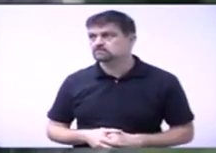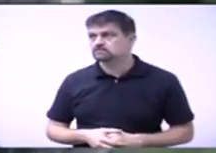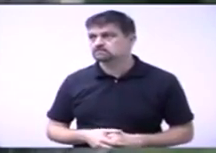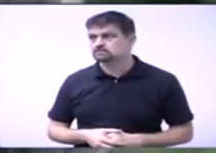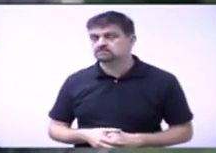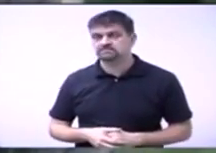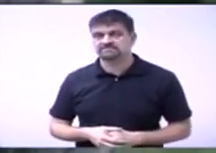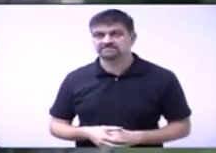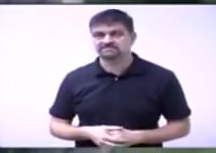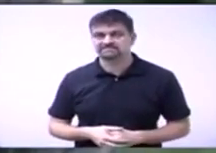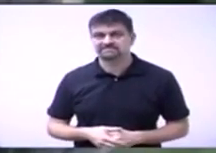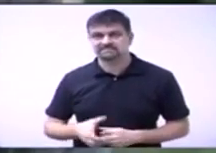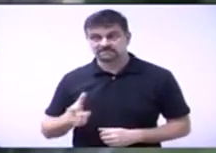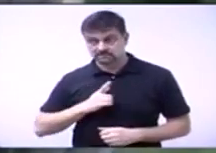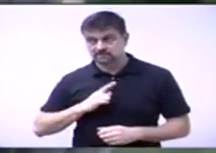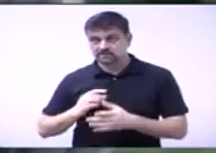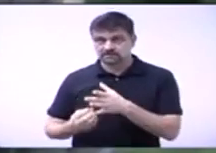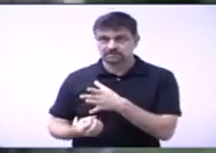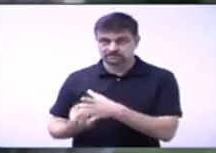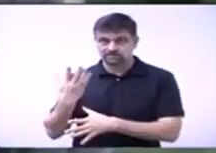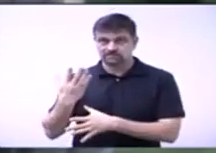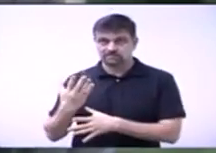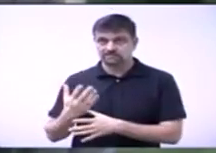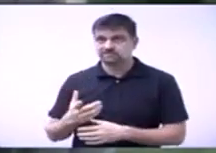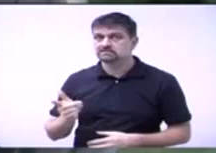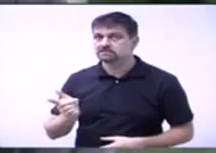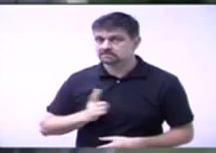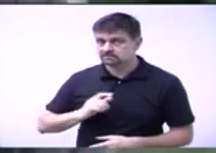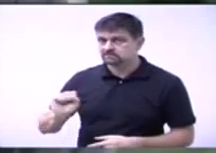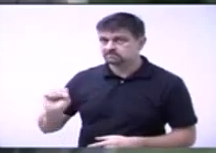Então, tem acontecido